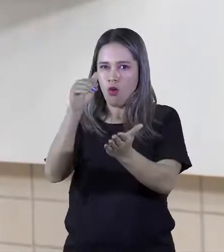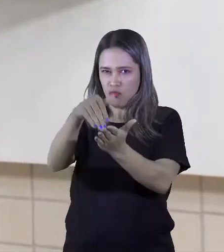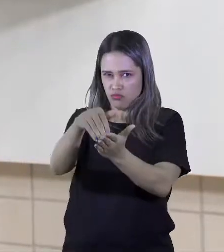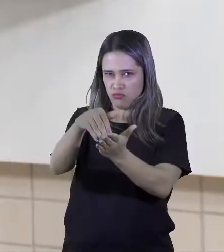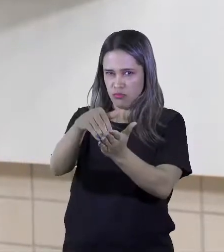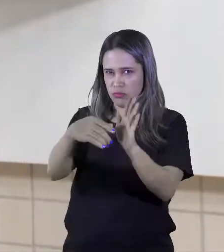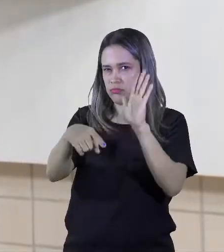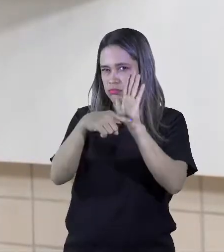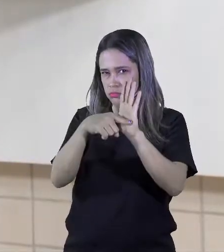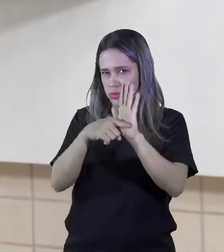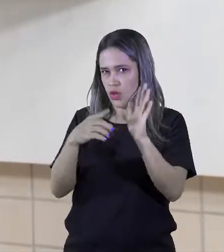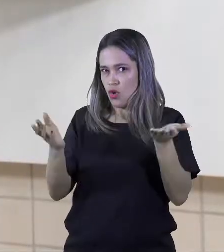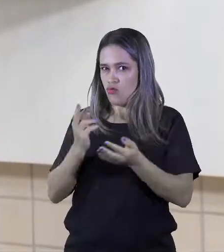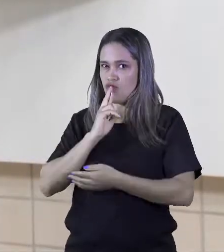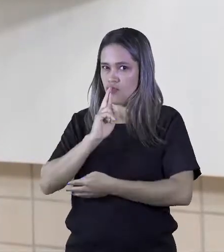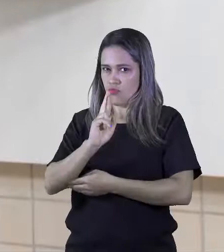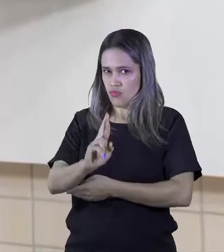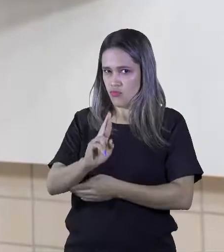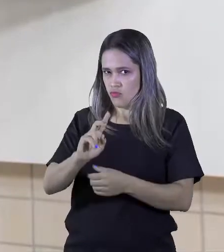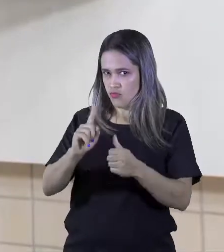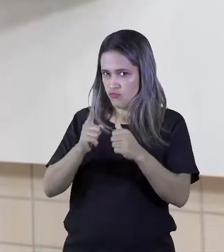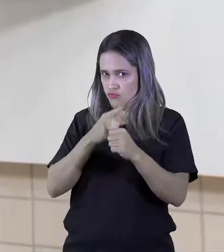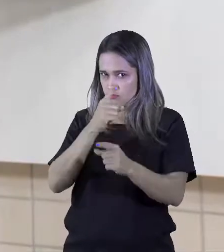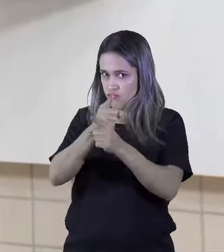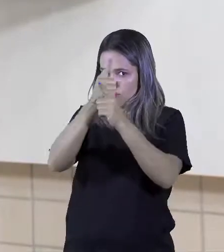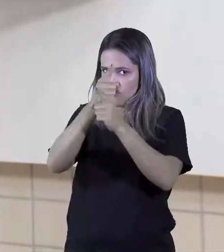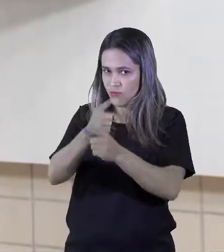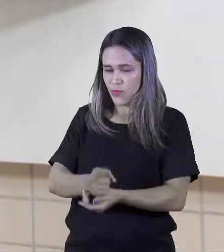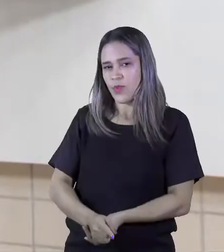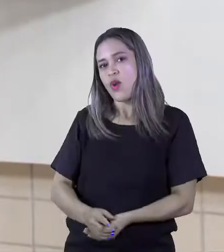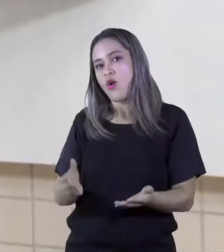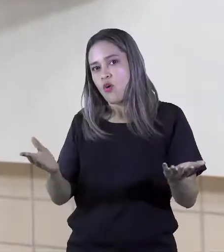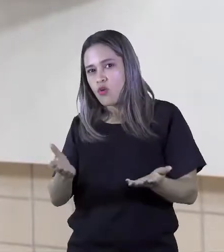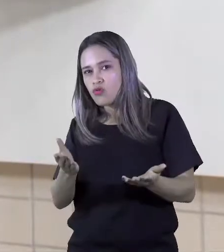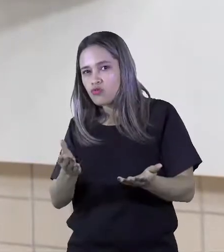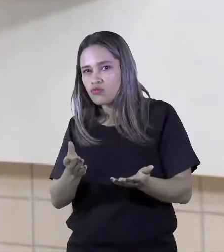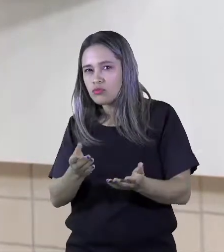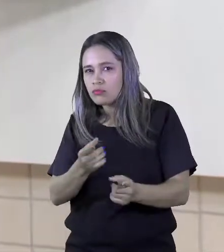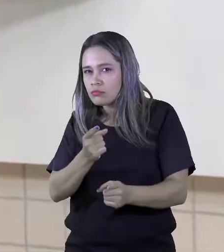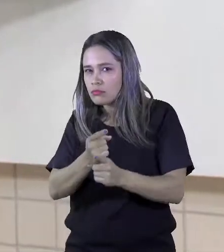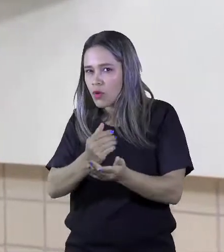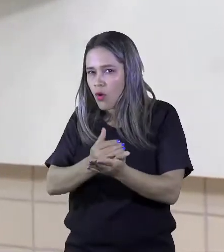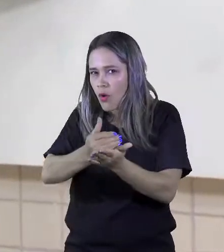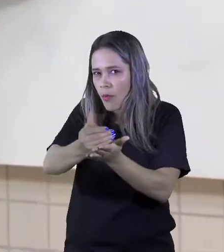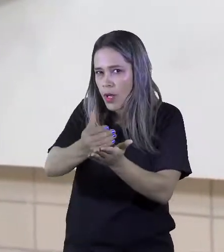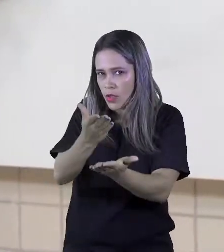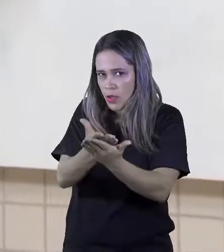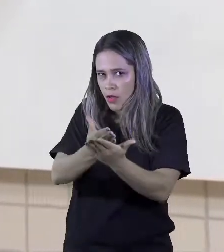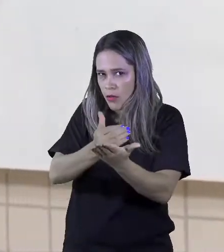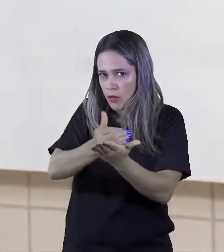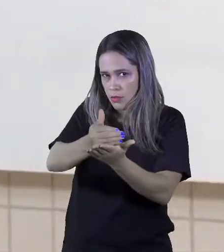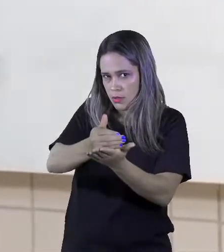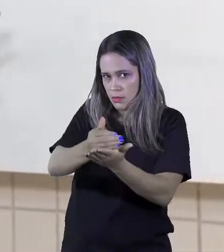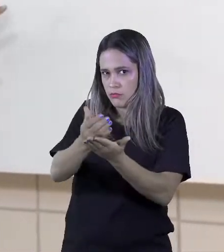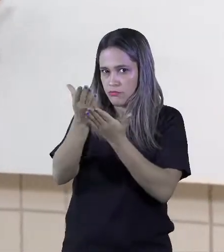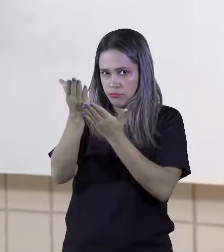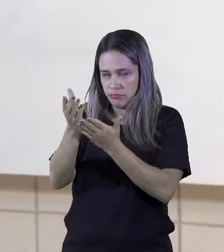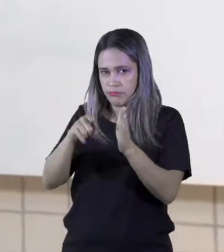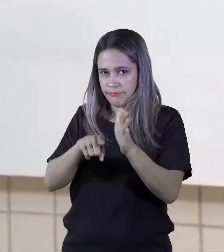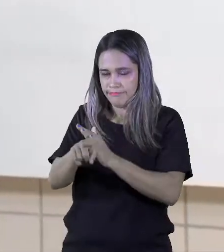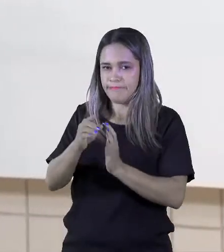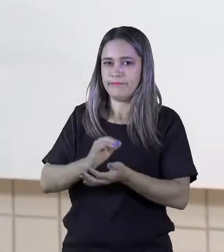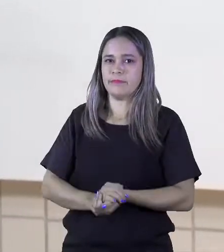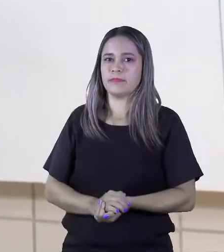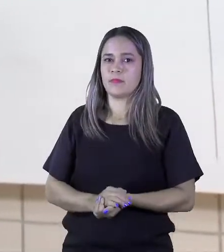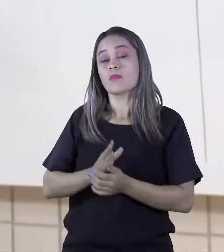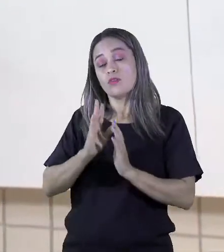eu ia responder hoje no nosso primeiro encontro. Então, hoje nosso encontro começa com essa questão, tá? A questão eu já